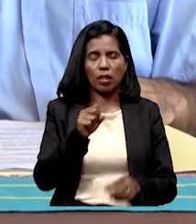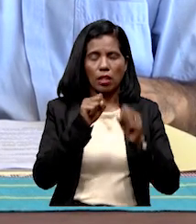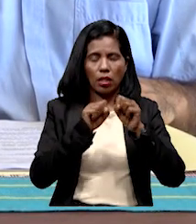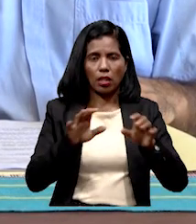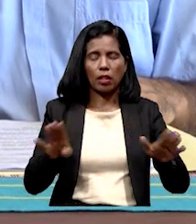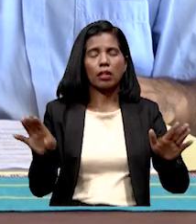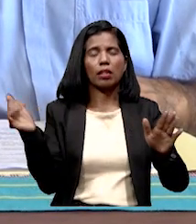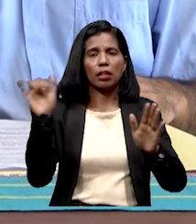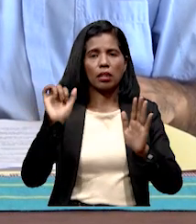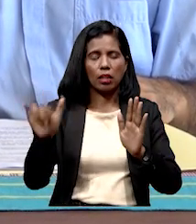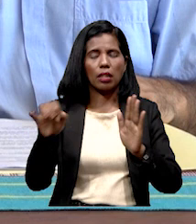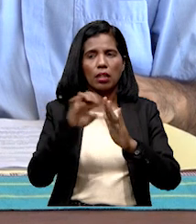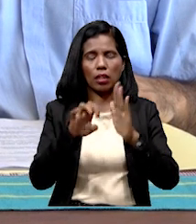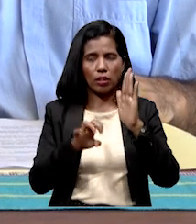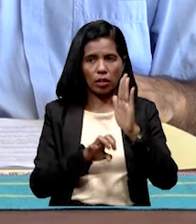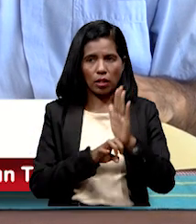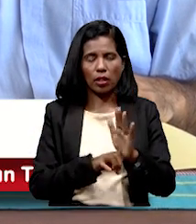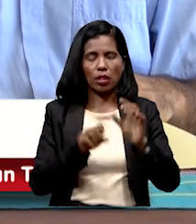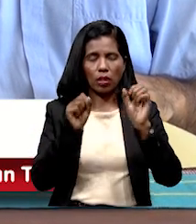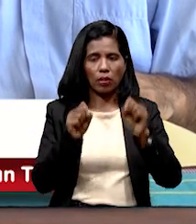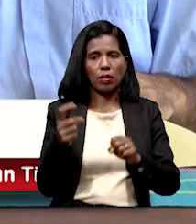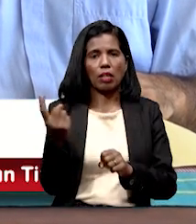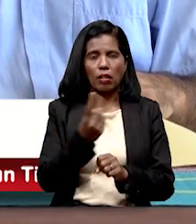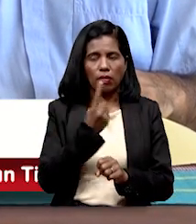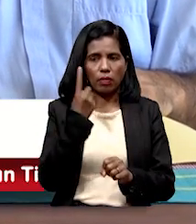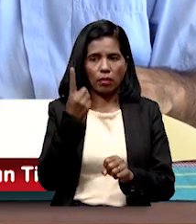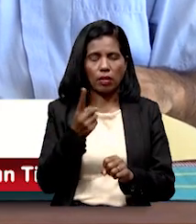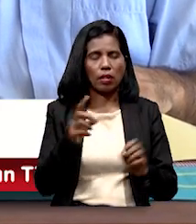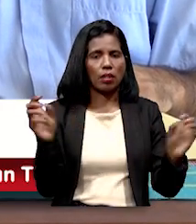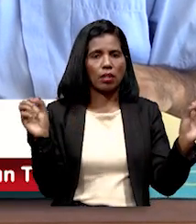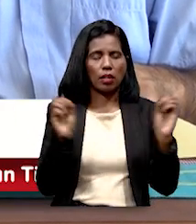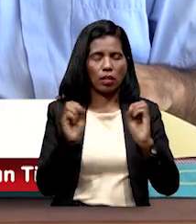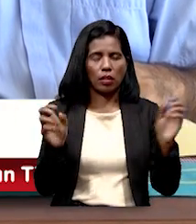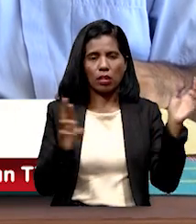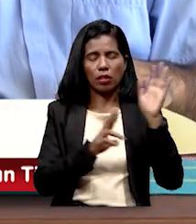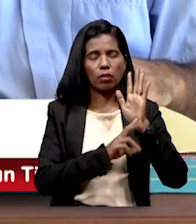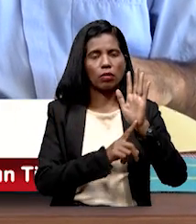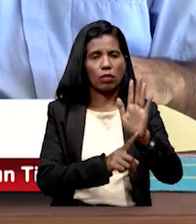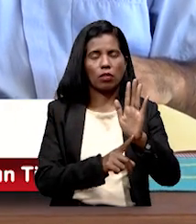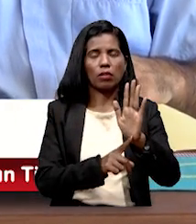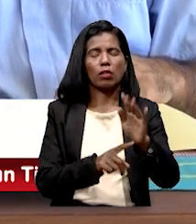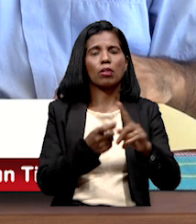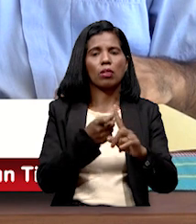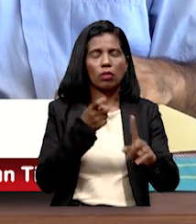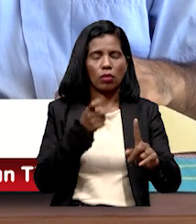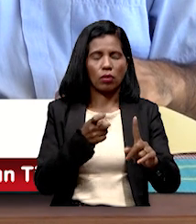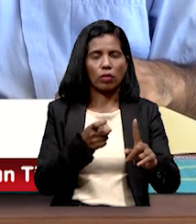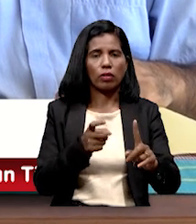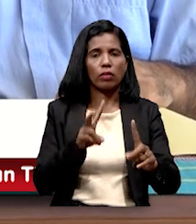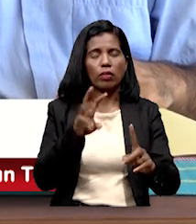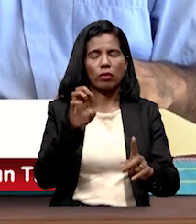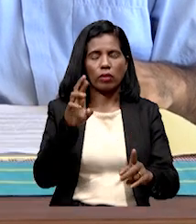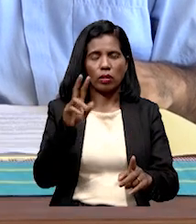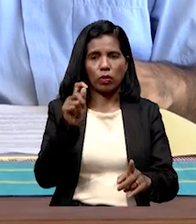clerical, com maneira permanente, no laos transitório, com virtude husi